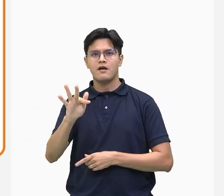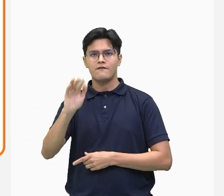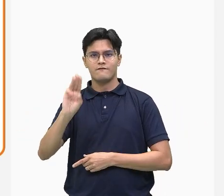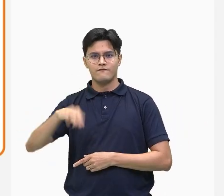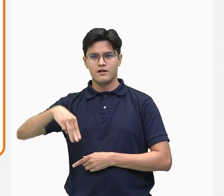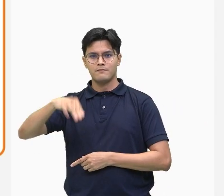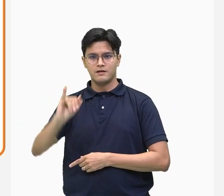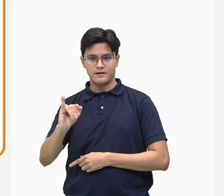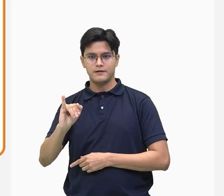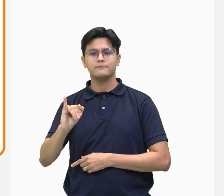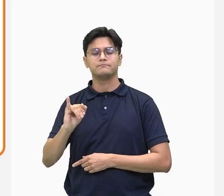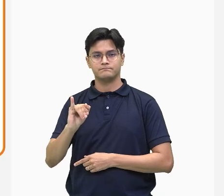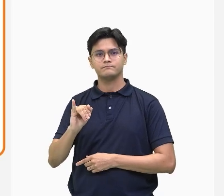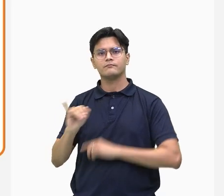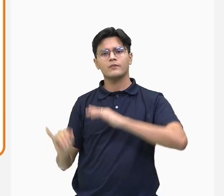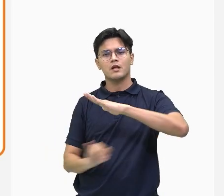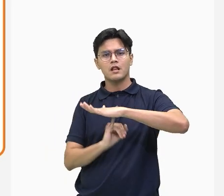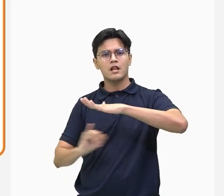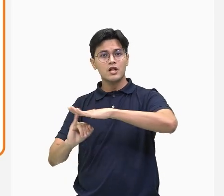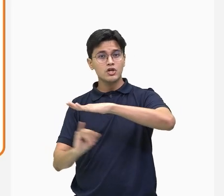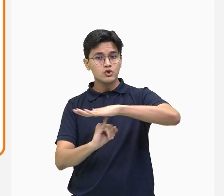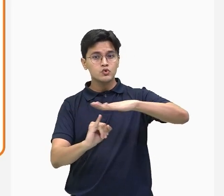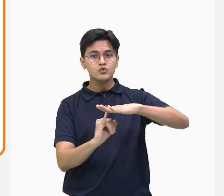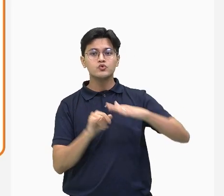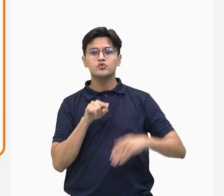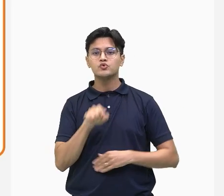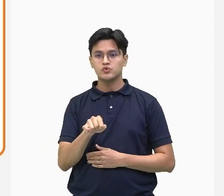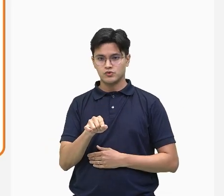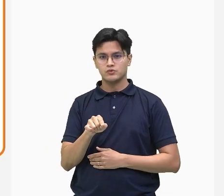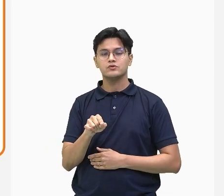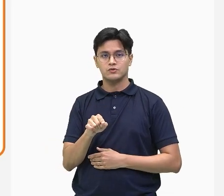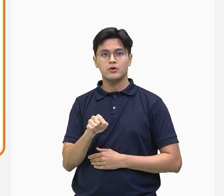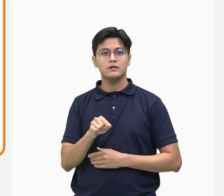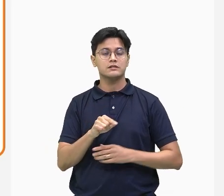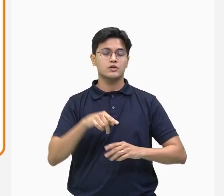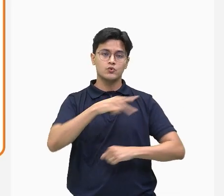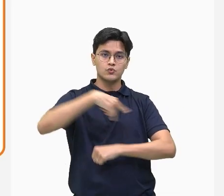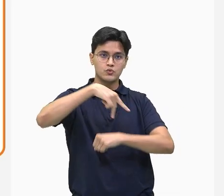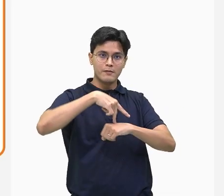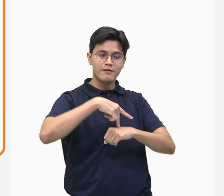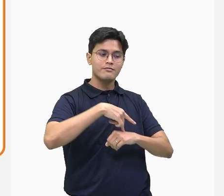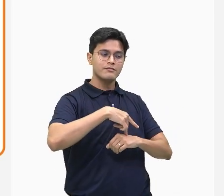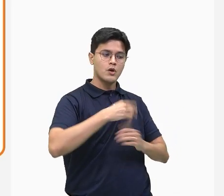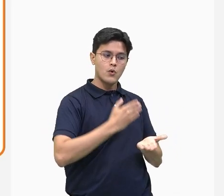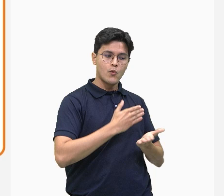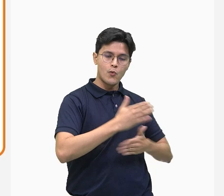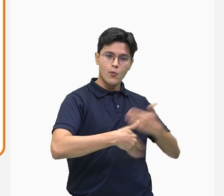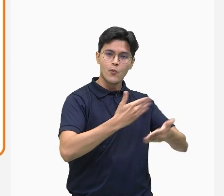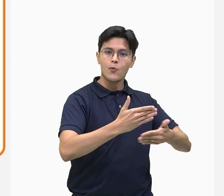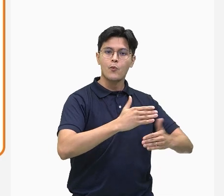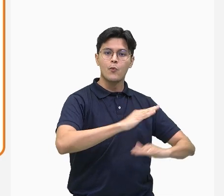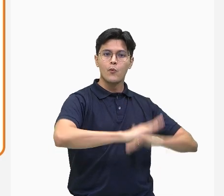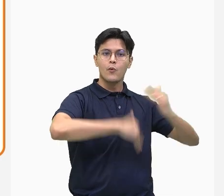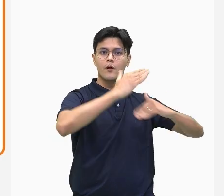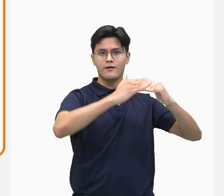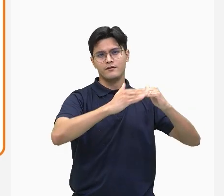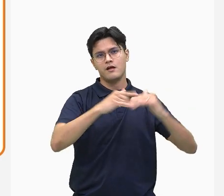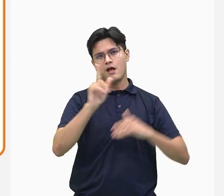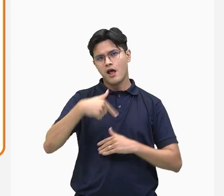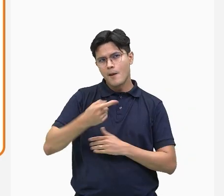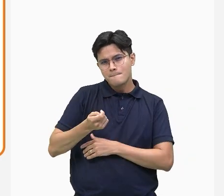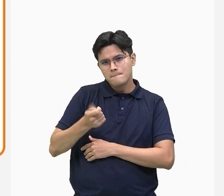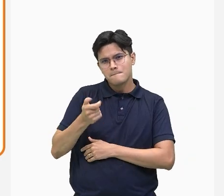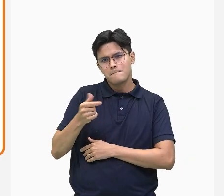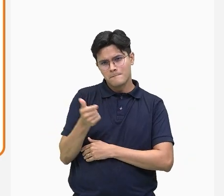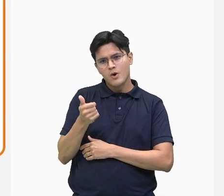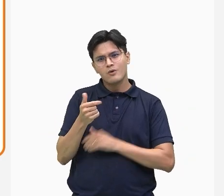essas instituições, elas têm sido consideradas, né, por esses países emergentes, como pouco representativas para os